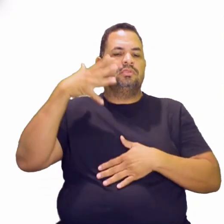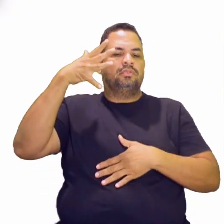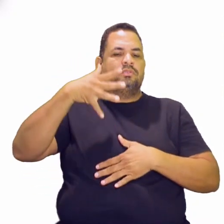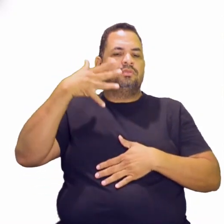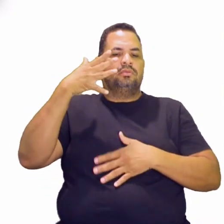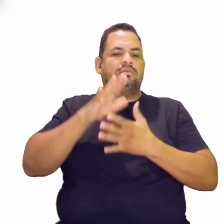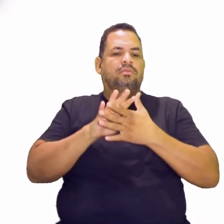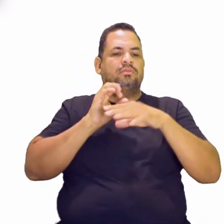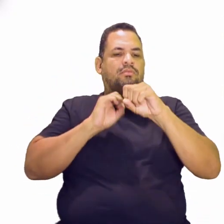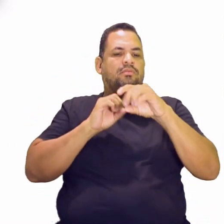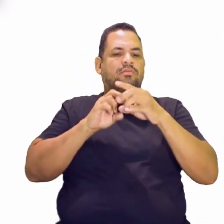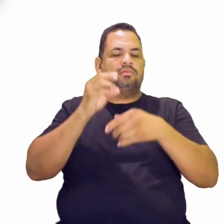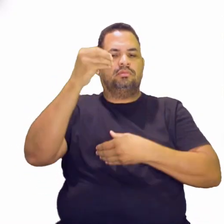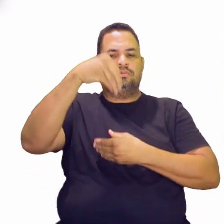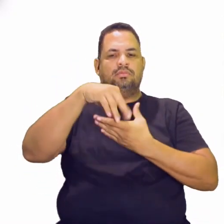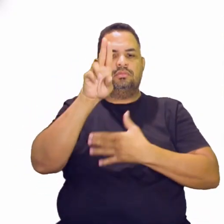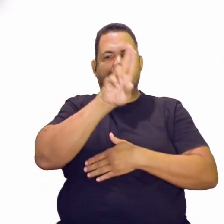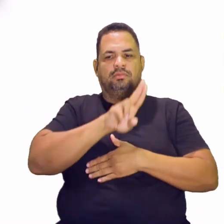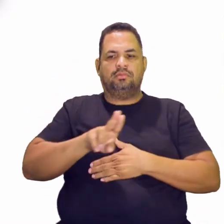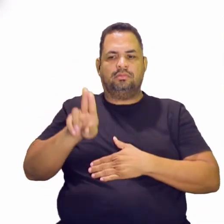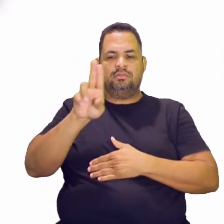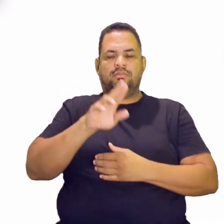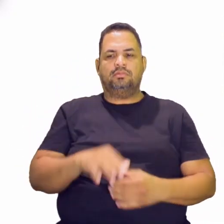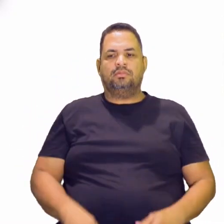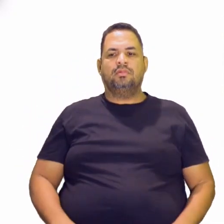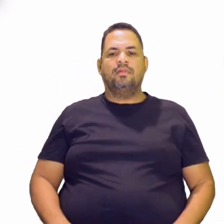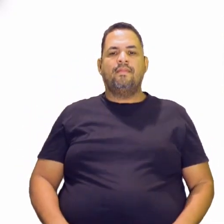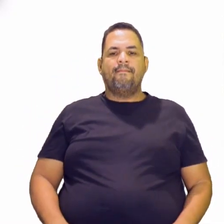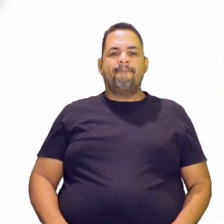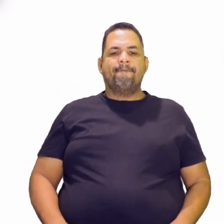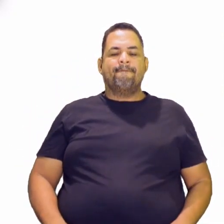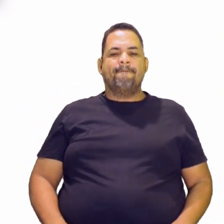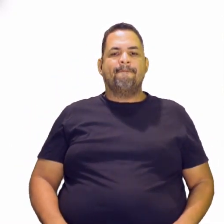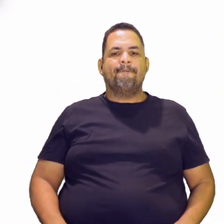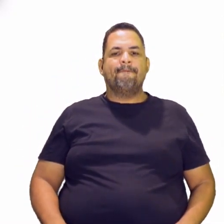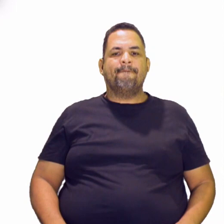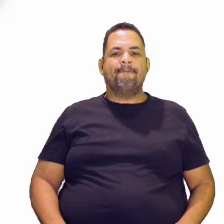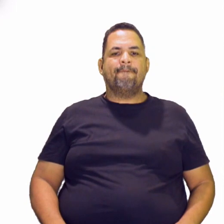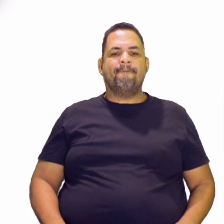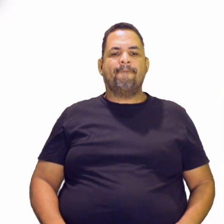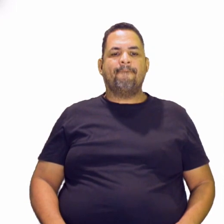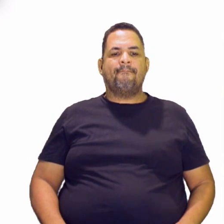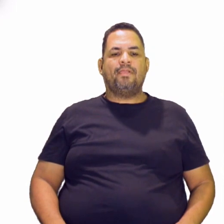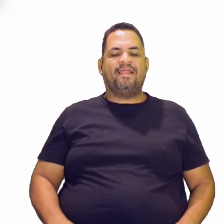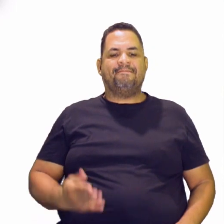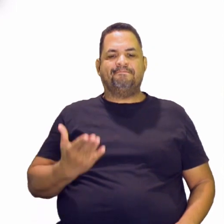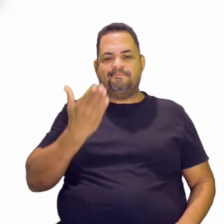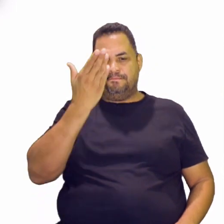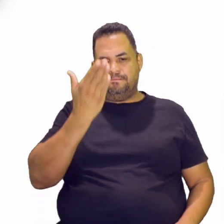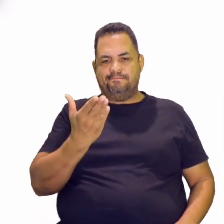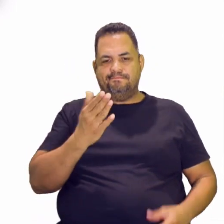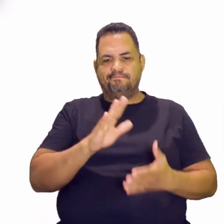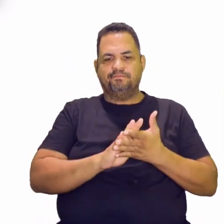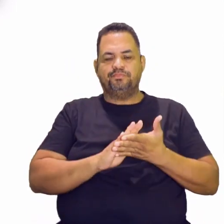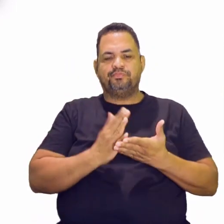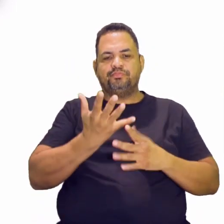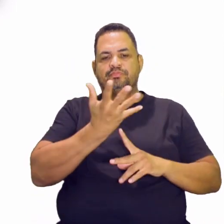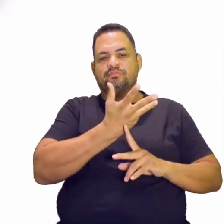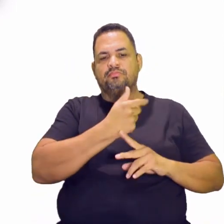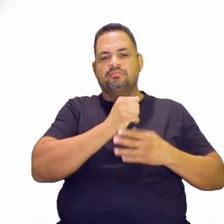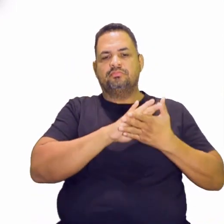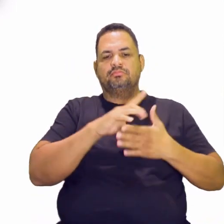em universidades. Então, Gabriel Pensador, aí, esse artista polivalente, né, com